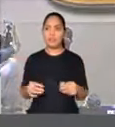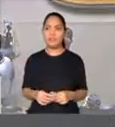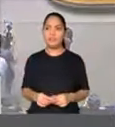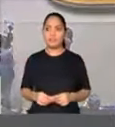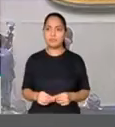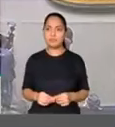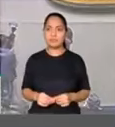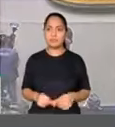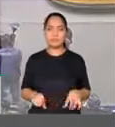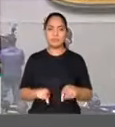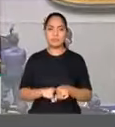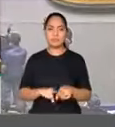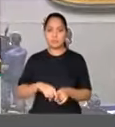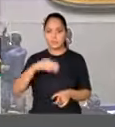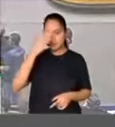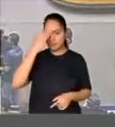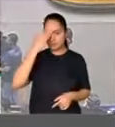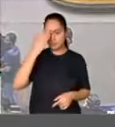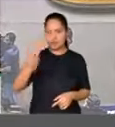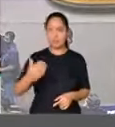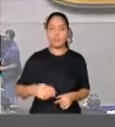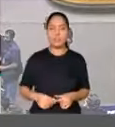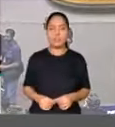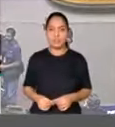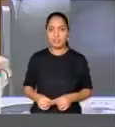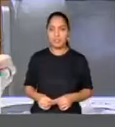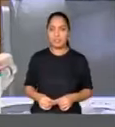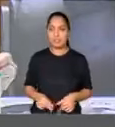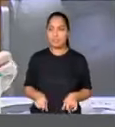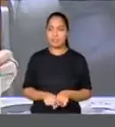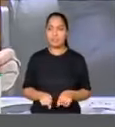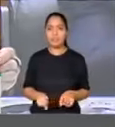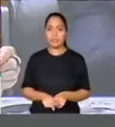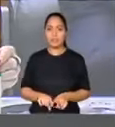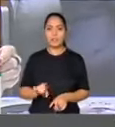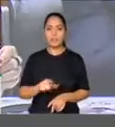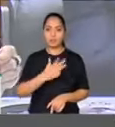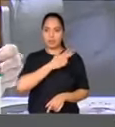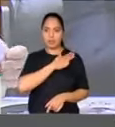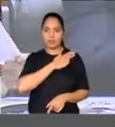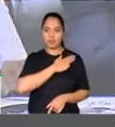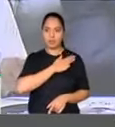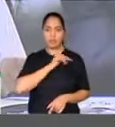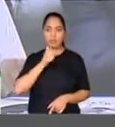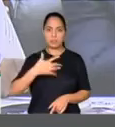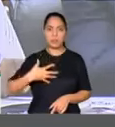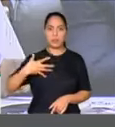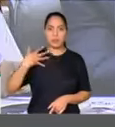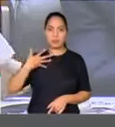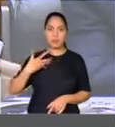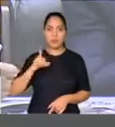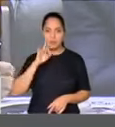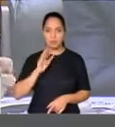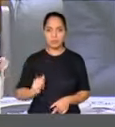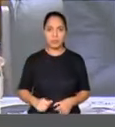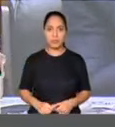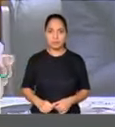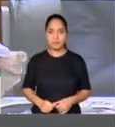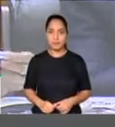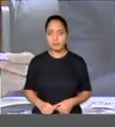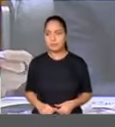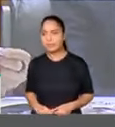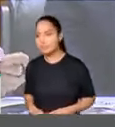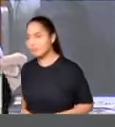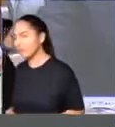Agradecer a Lurian, que aqui representa o seu pai, Luiz Inácio Lula da Silva, um dos homenageados no dia de hoje, e passar